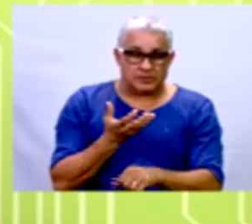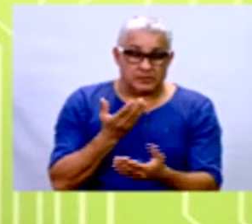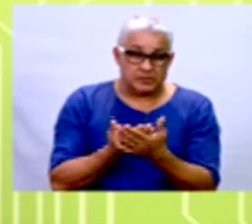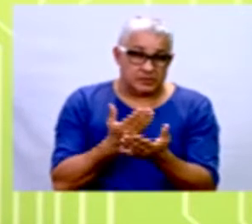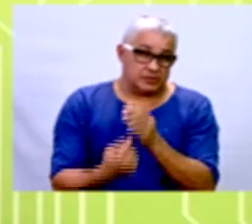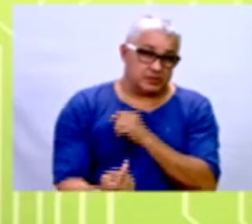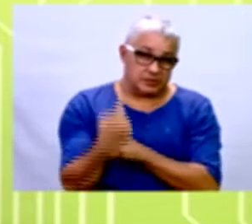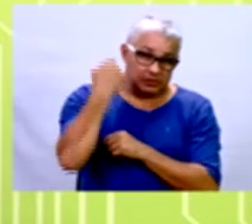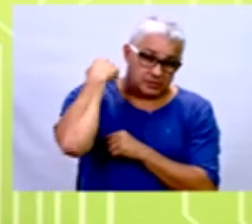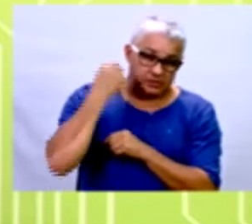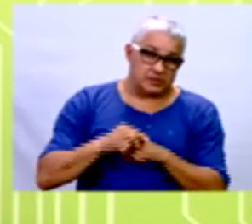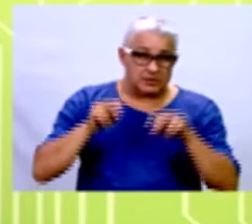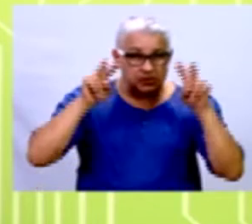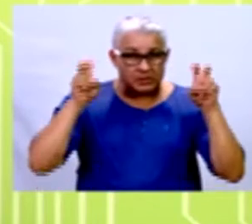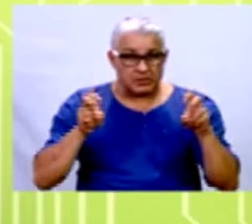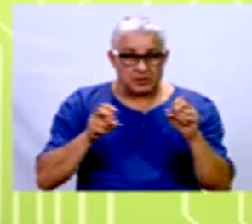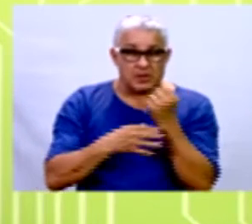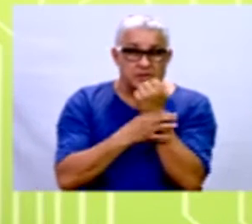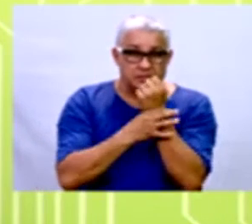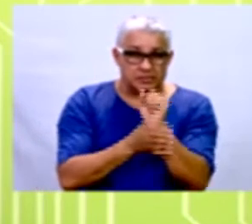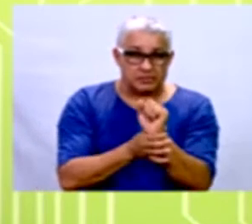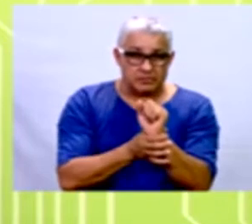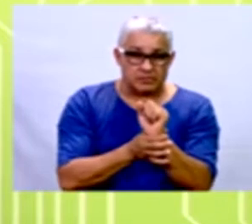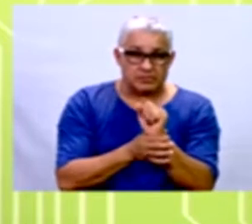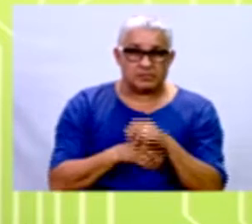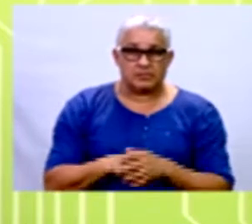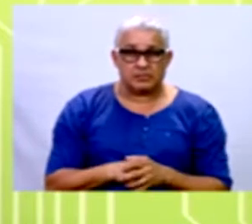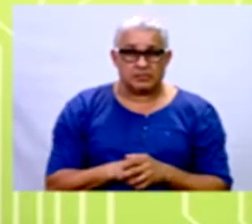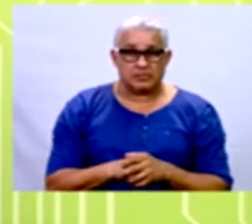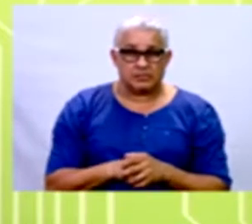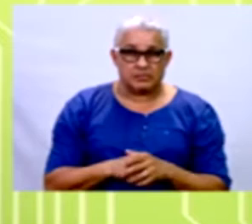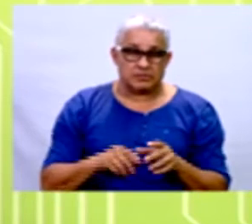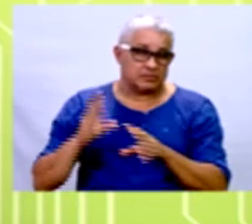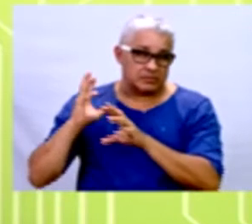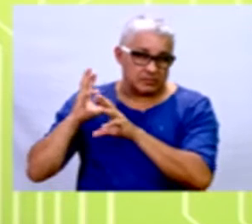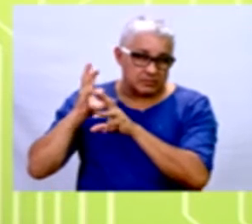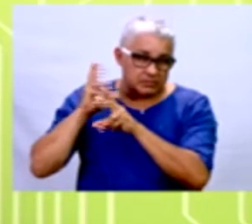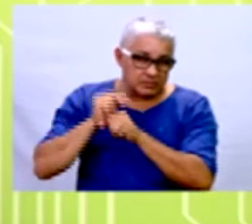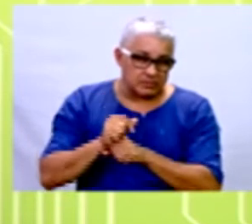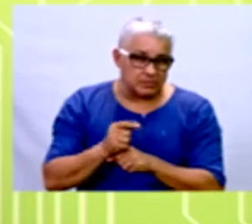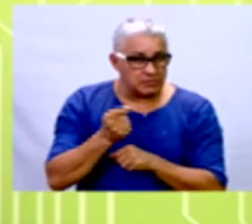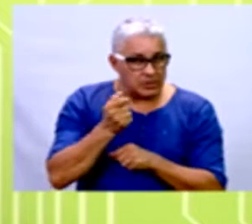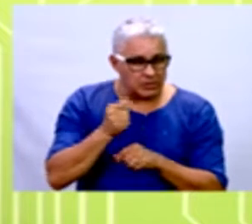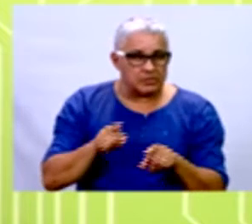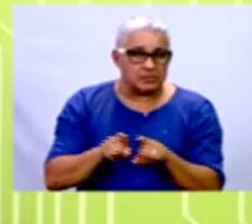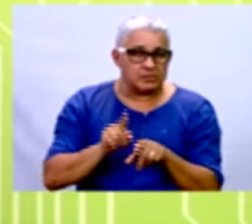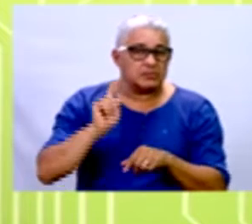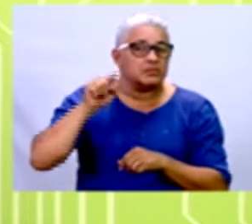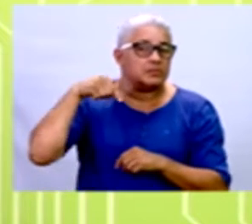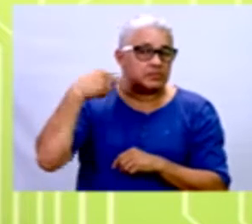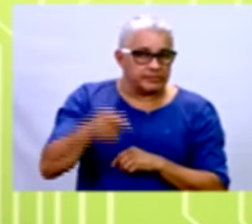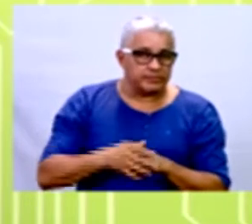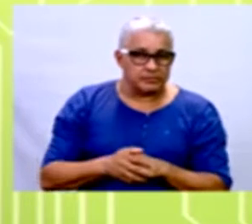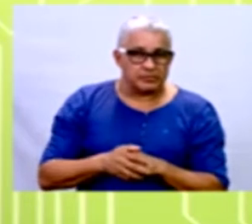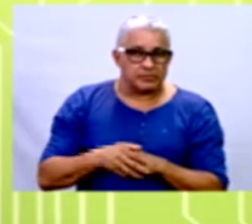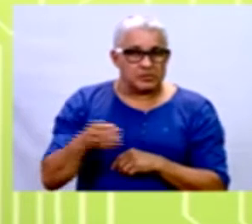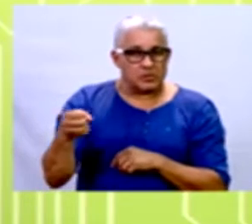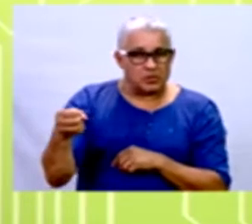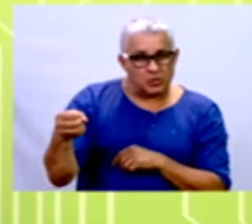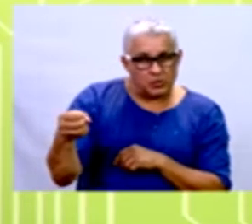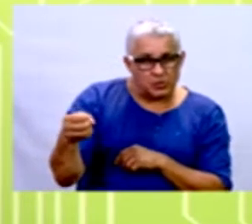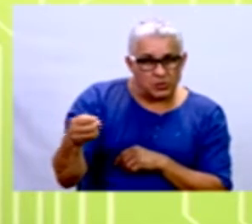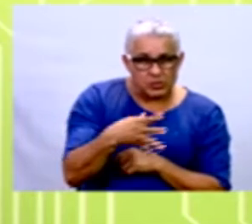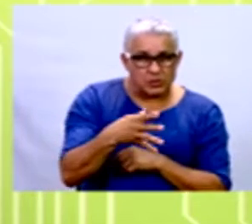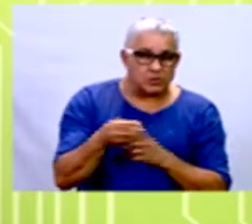falando um pouco sobre a questão de segurança, né? Vamos recapitular um pouco e aí depois nós vamos começar a falar sobre novos padrões de transferência,